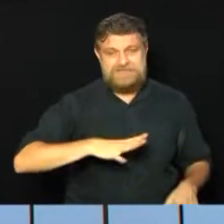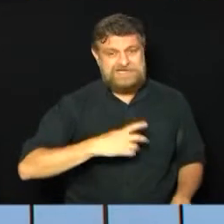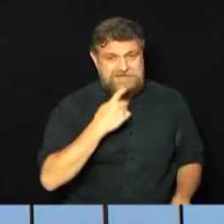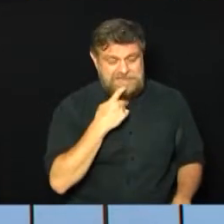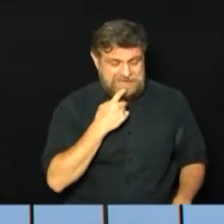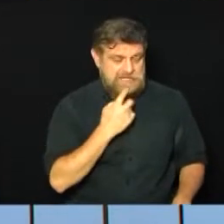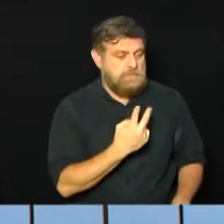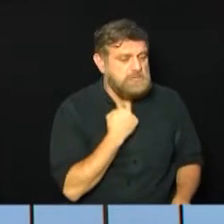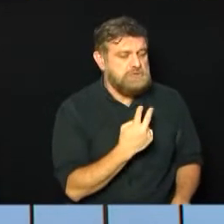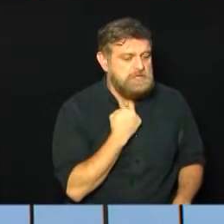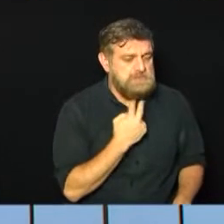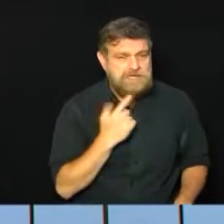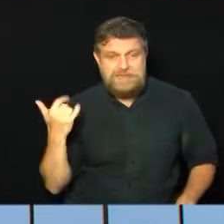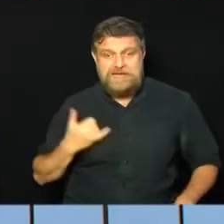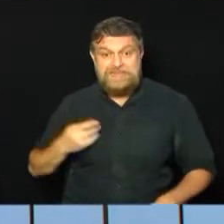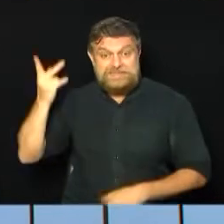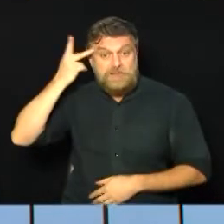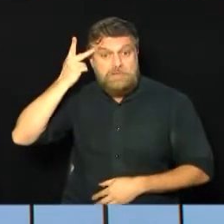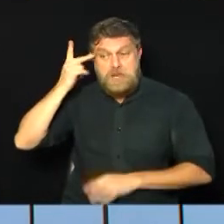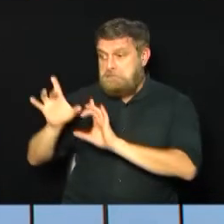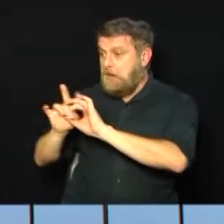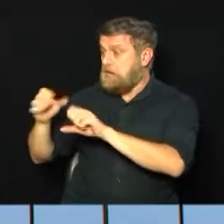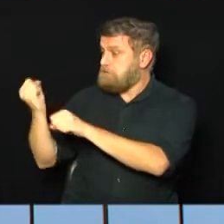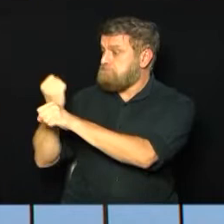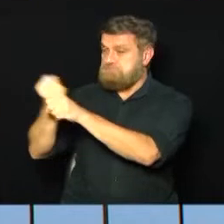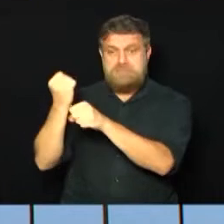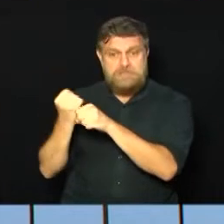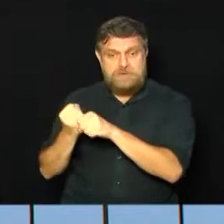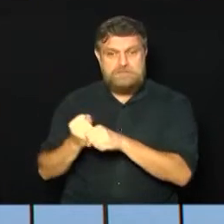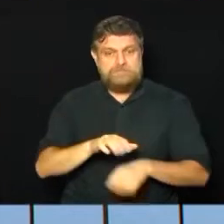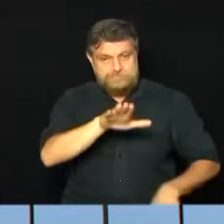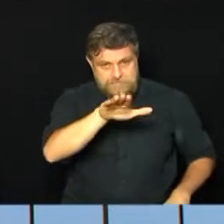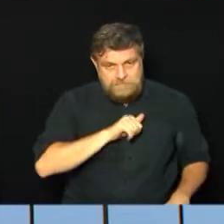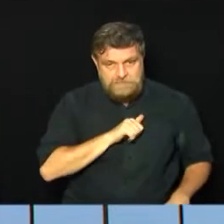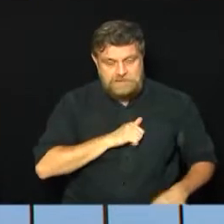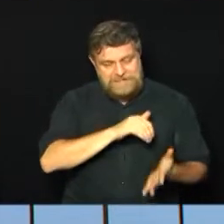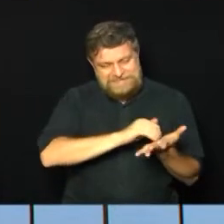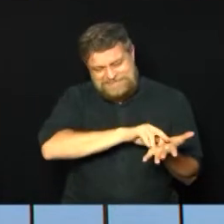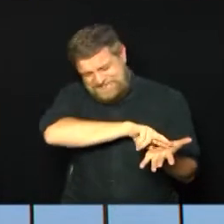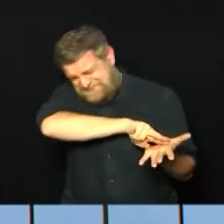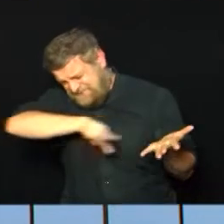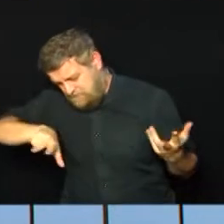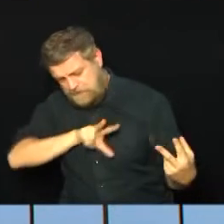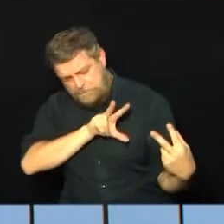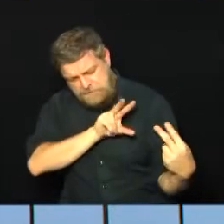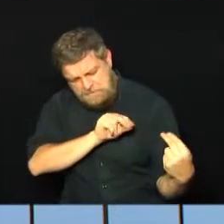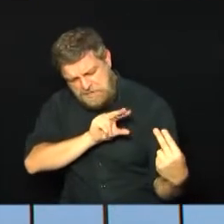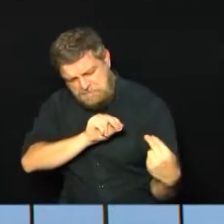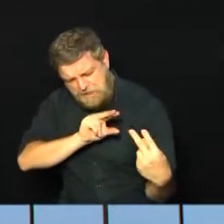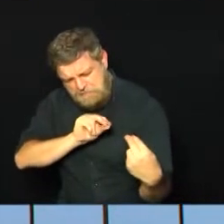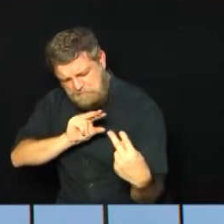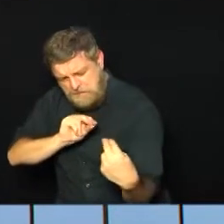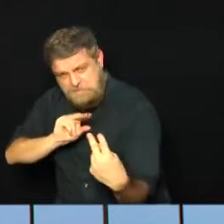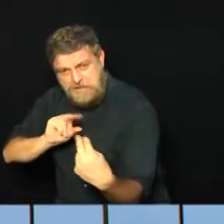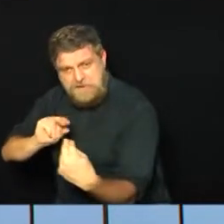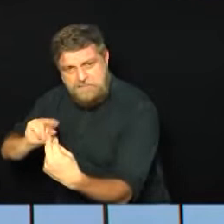tudo. Entre aspas. Então, a gente fez todo esse trabalho de conversar com N secretarias, envolve várias